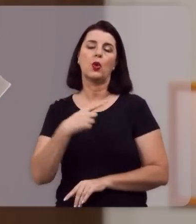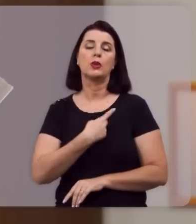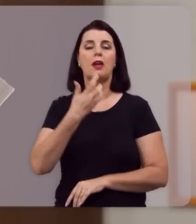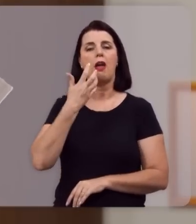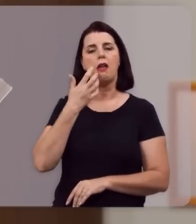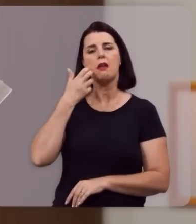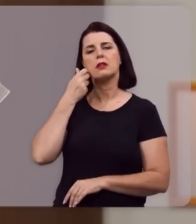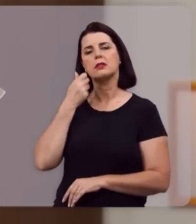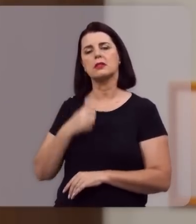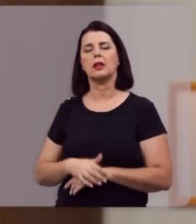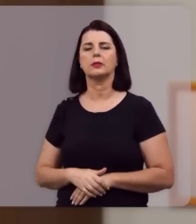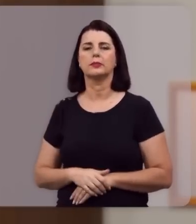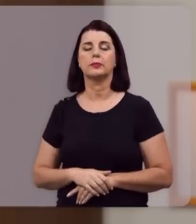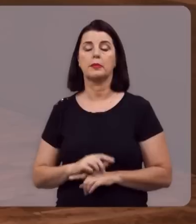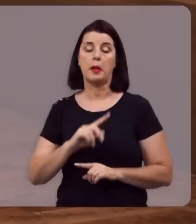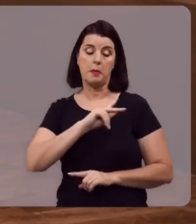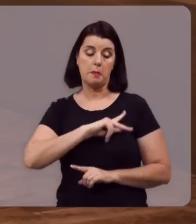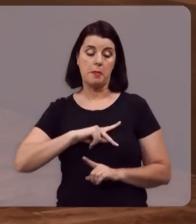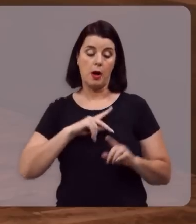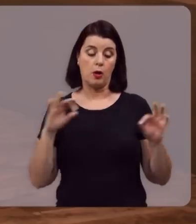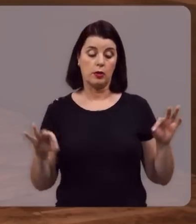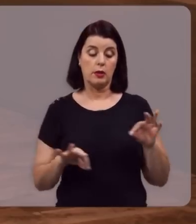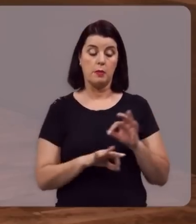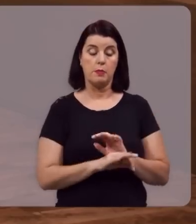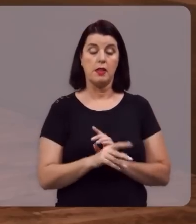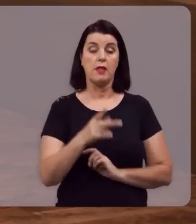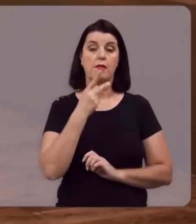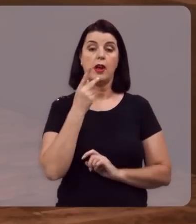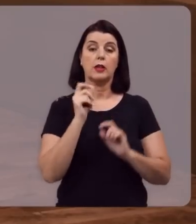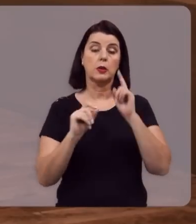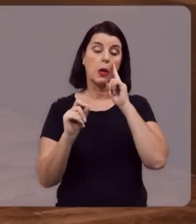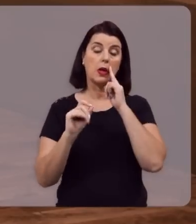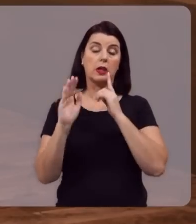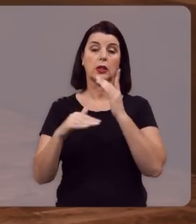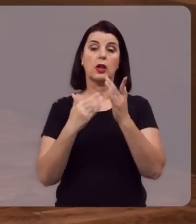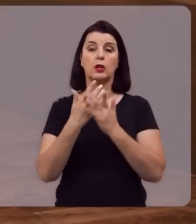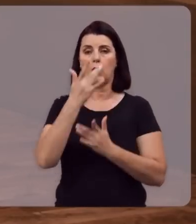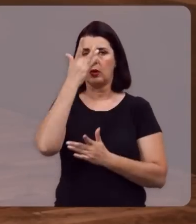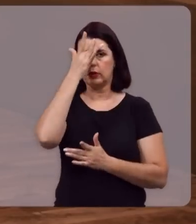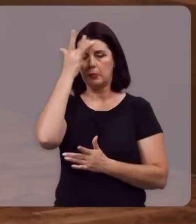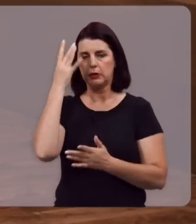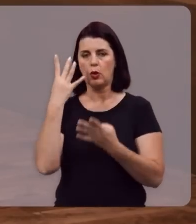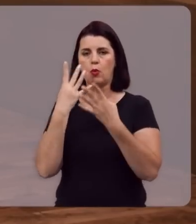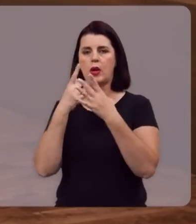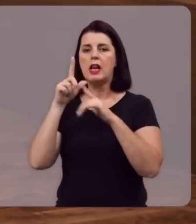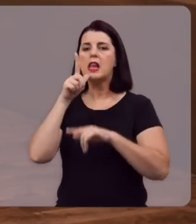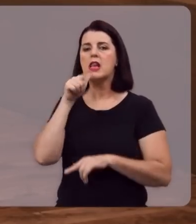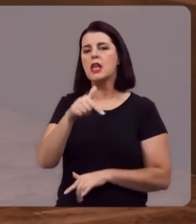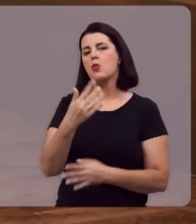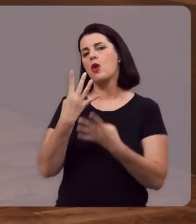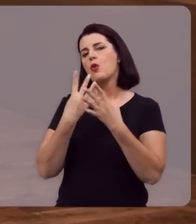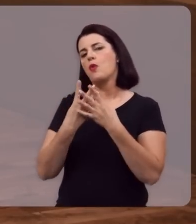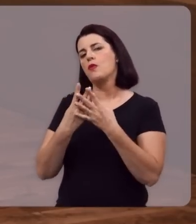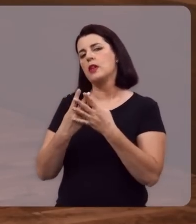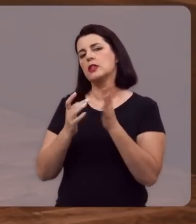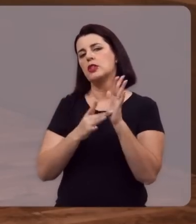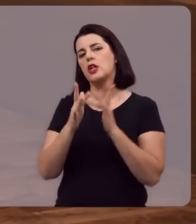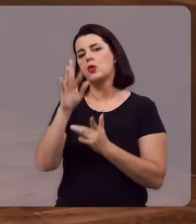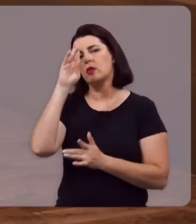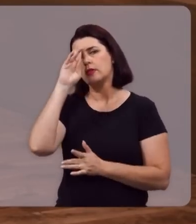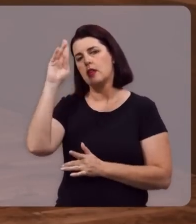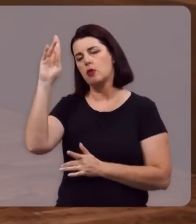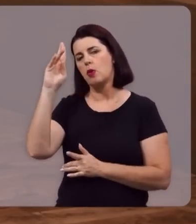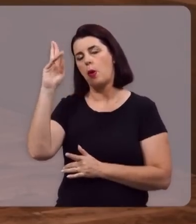herança. Mas Paulo conclui dizendo: e toda língua confessa que Jesus Cristo é